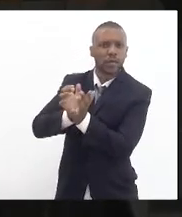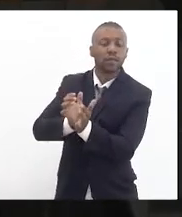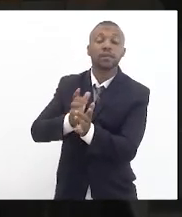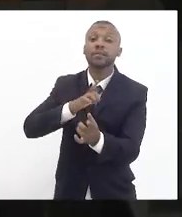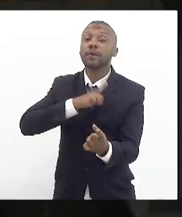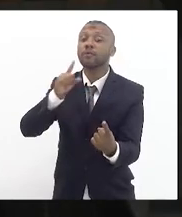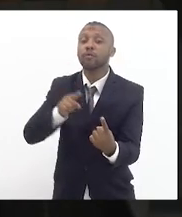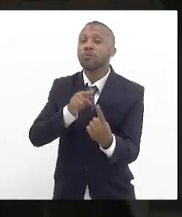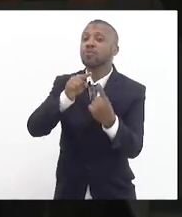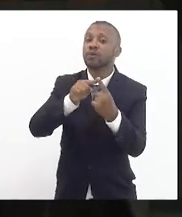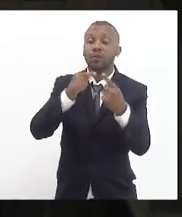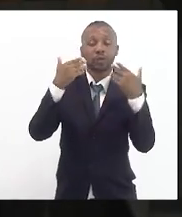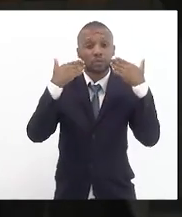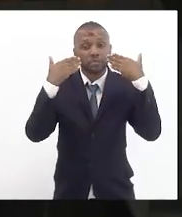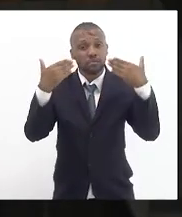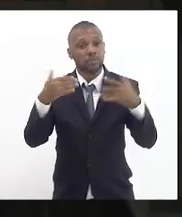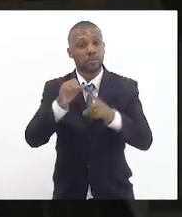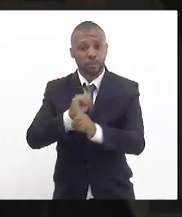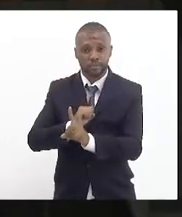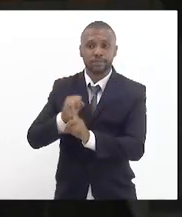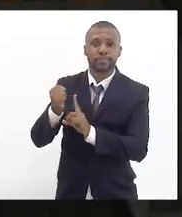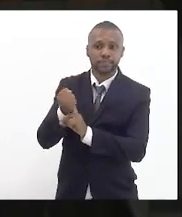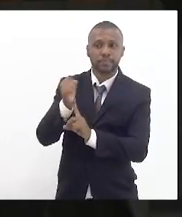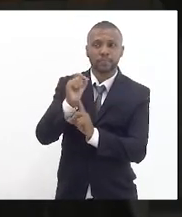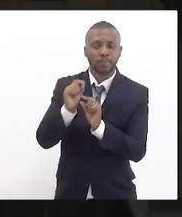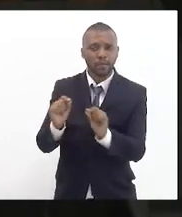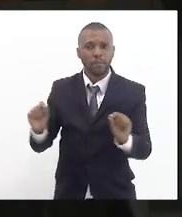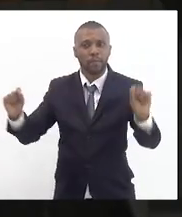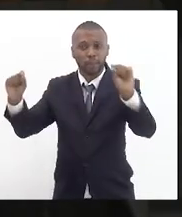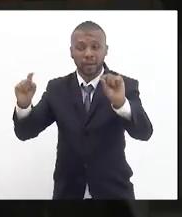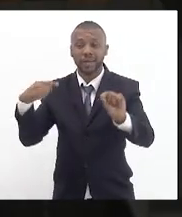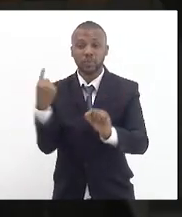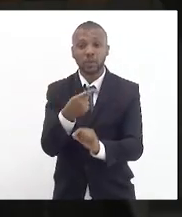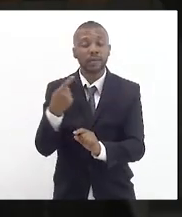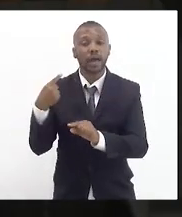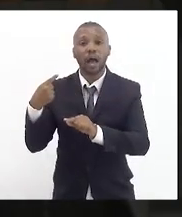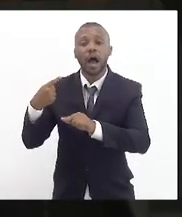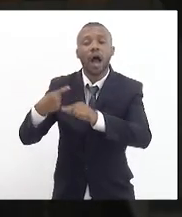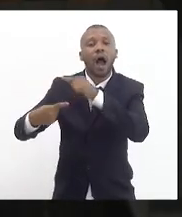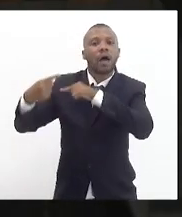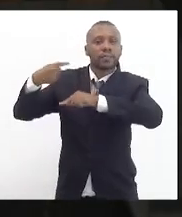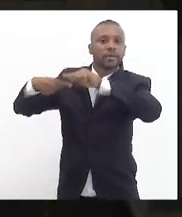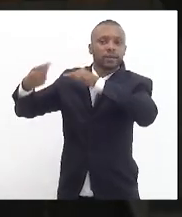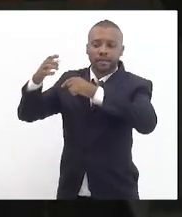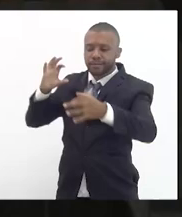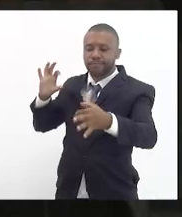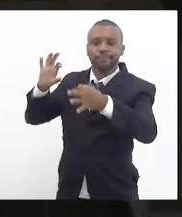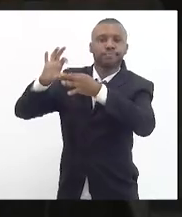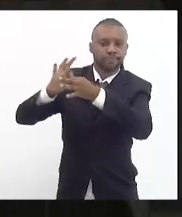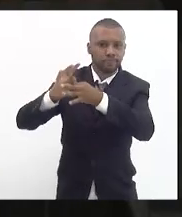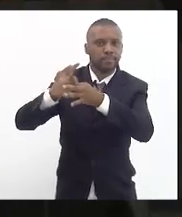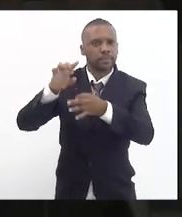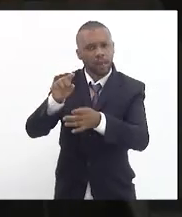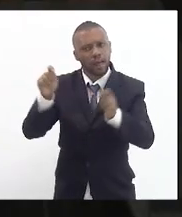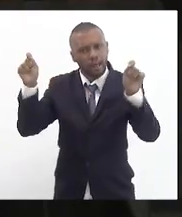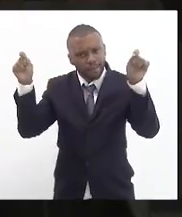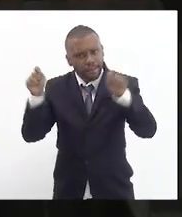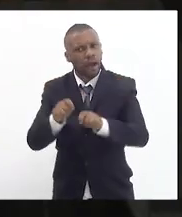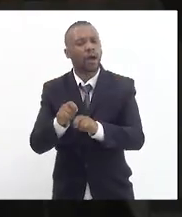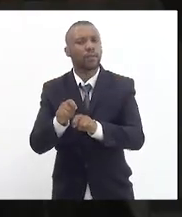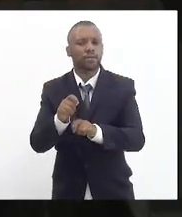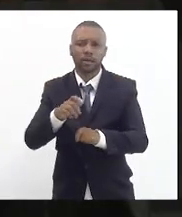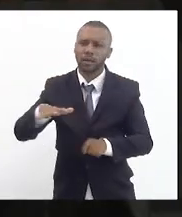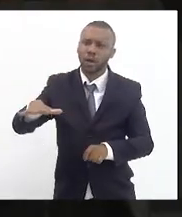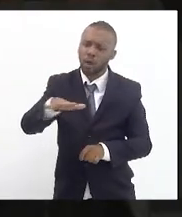mostrar a sociedade O que é essa é a nossa ancestralidade que ela é tão válida